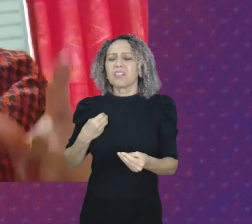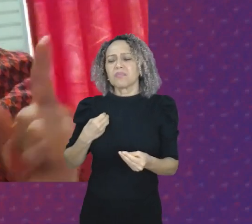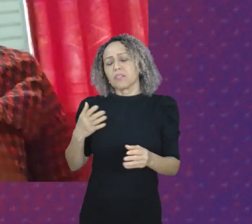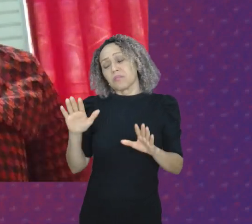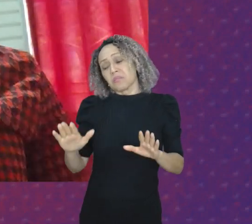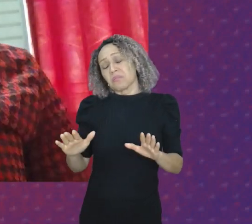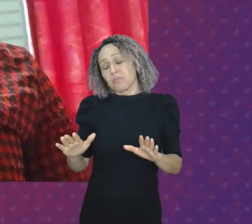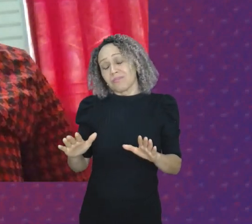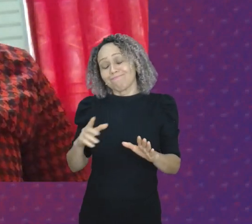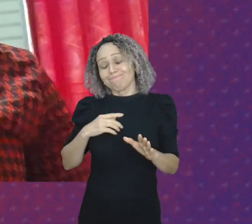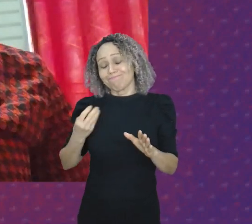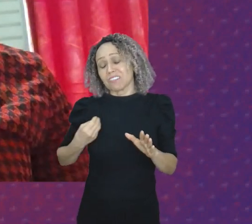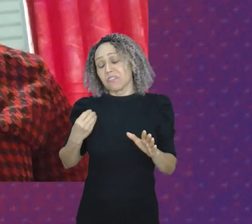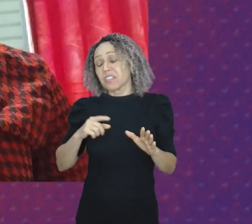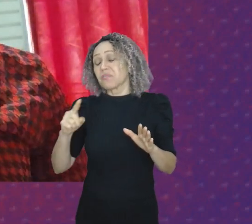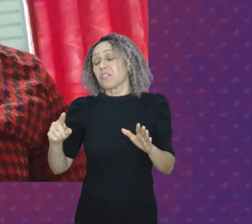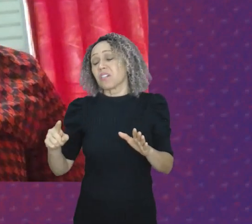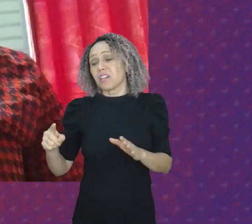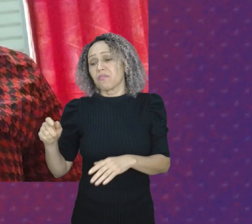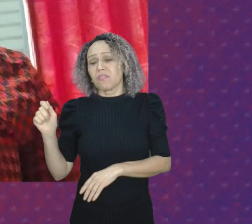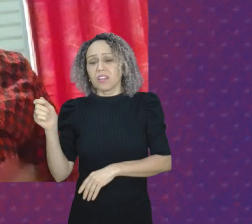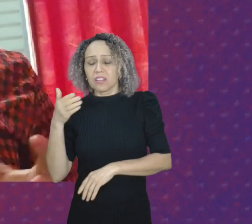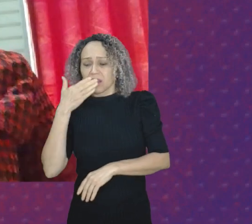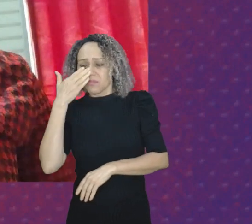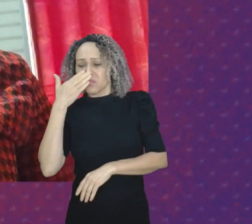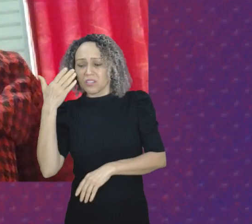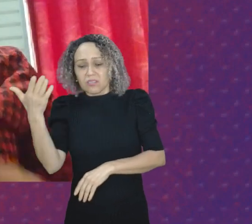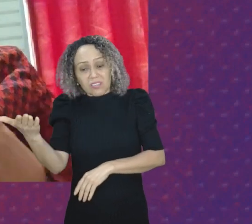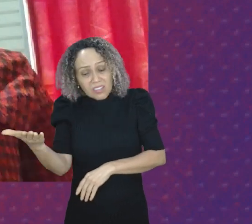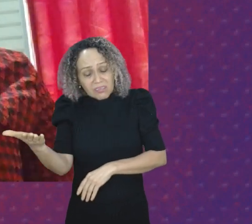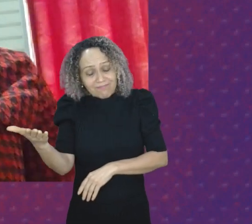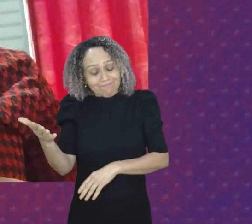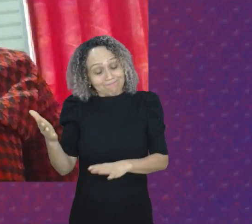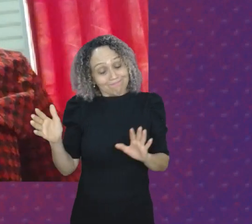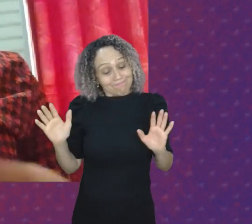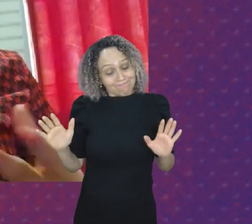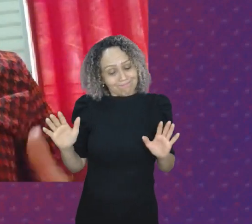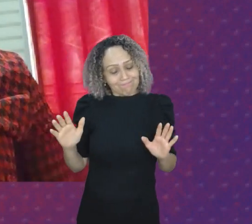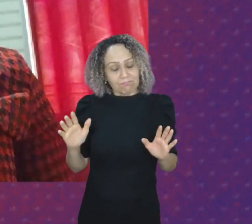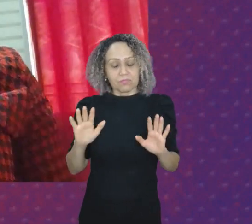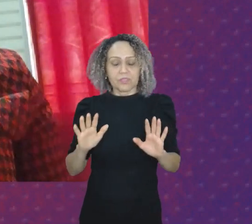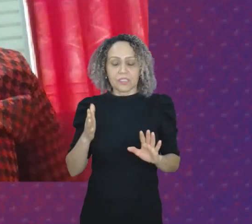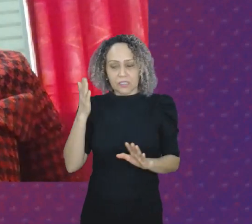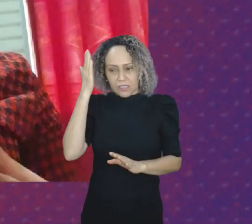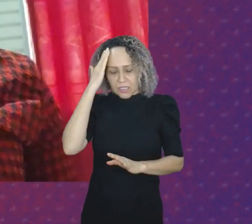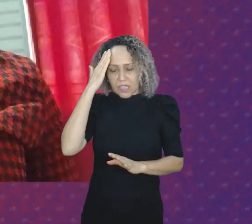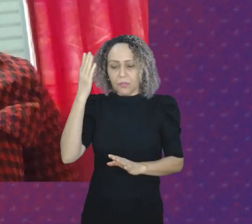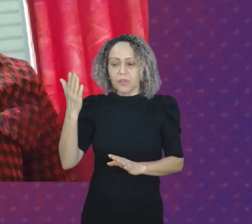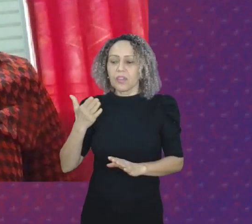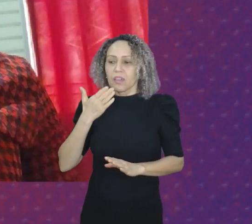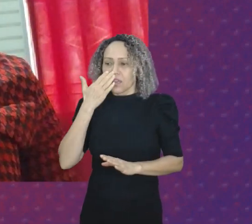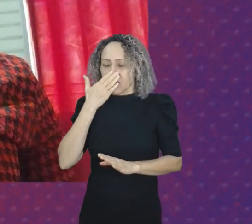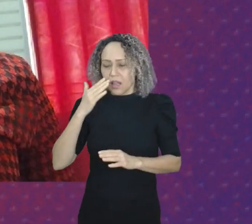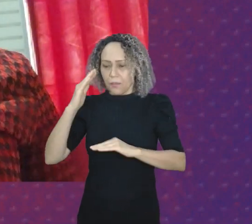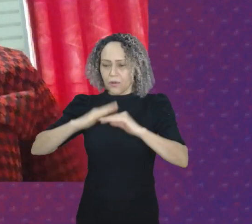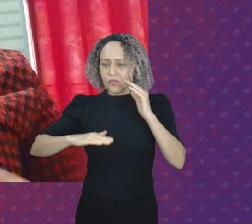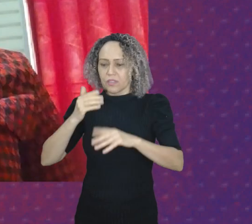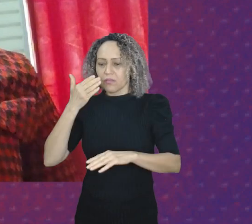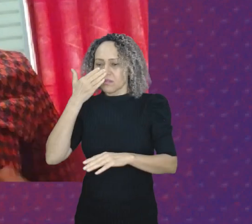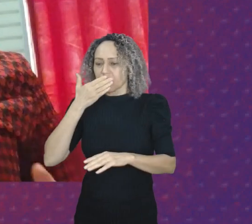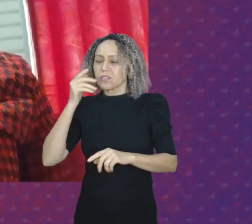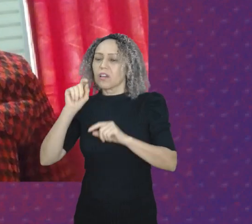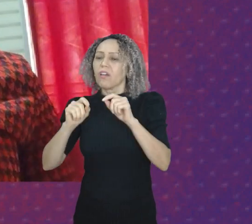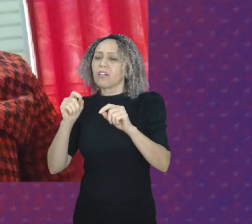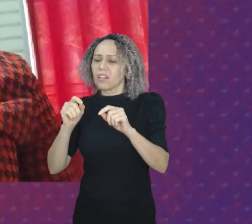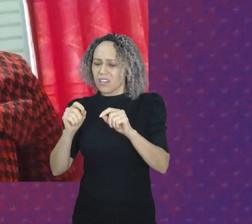prostituição seja um fator ilegal hoje no Brasil, porque a gente sabe que a prostituição hoje é legalizada no Brasil,